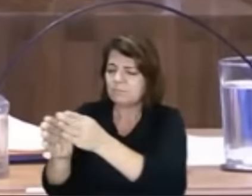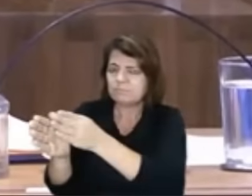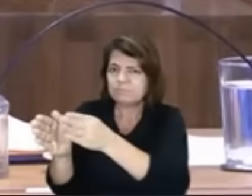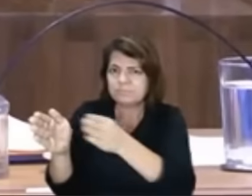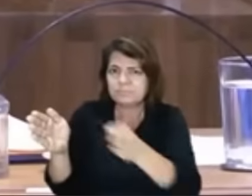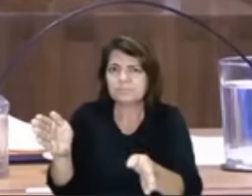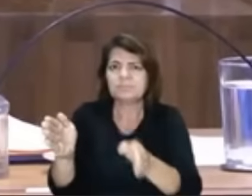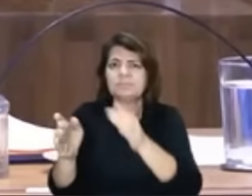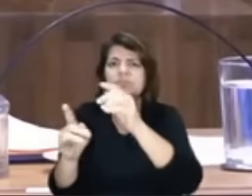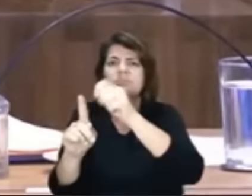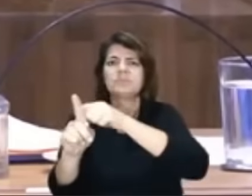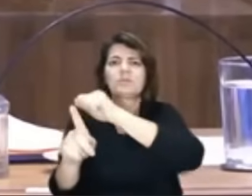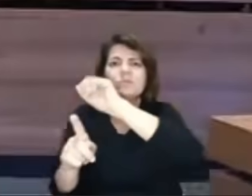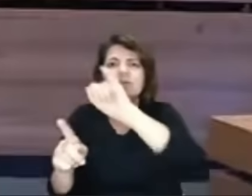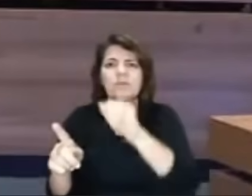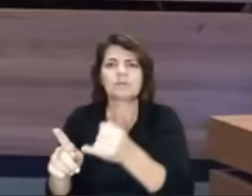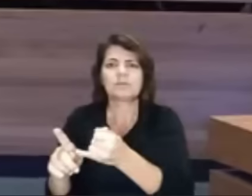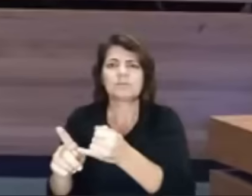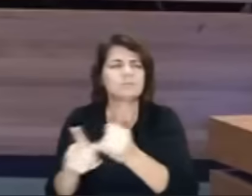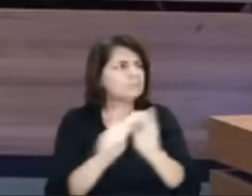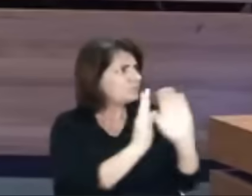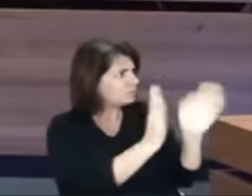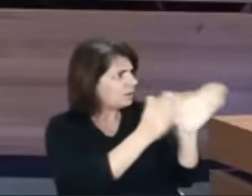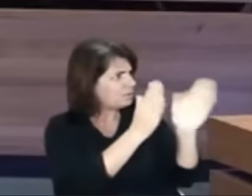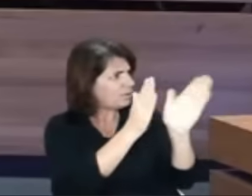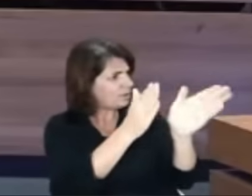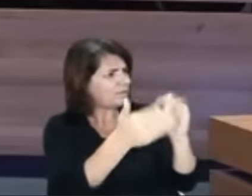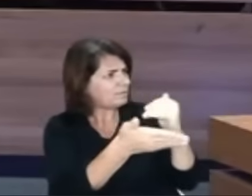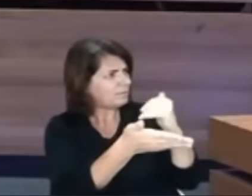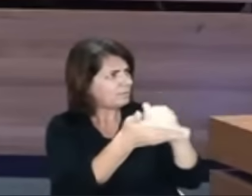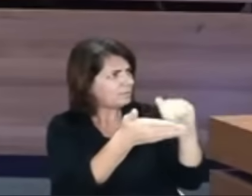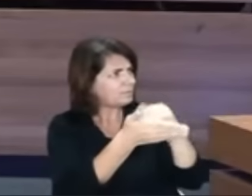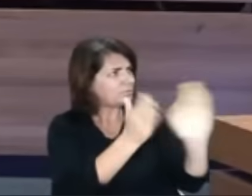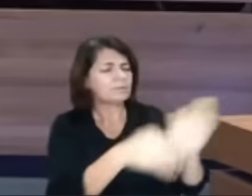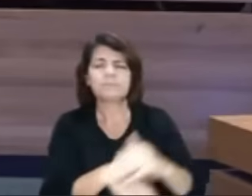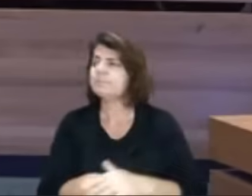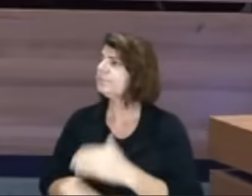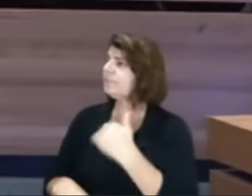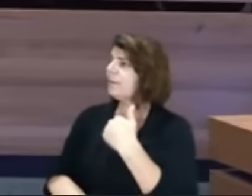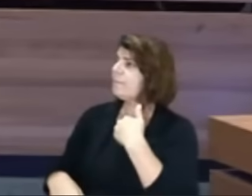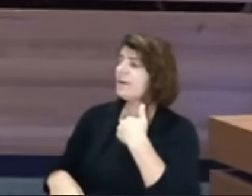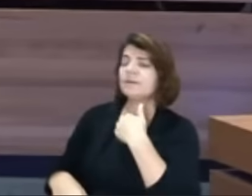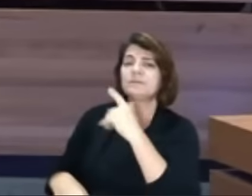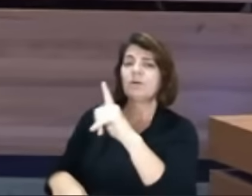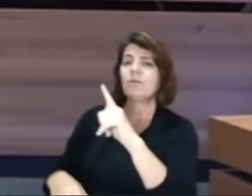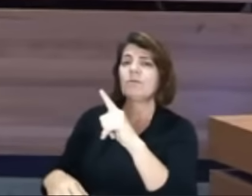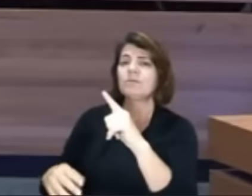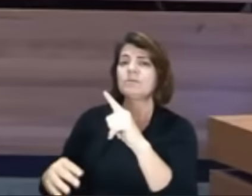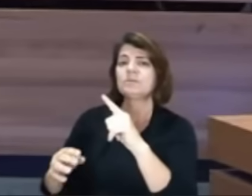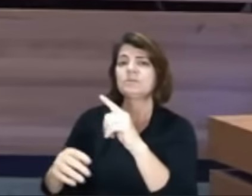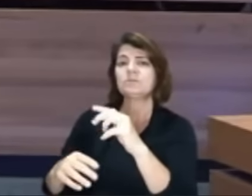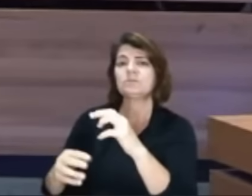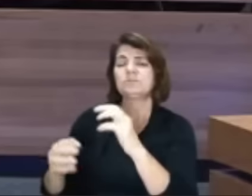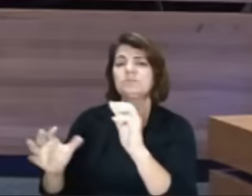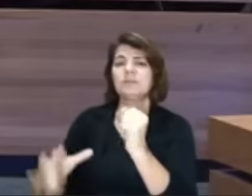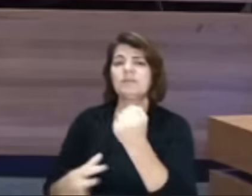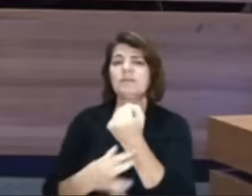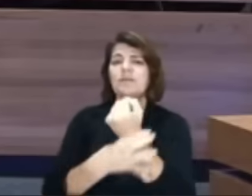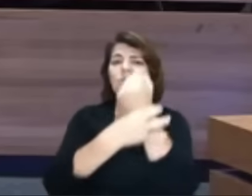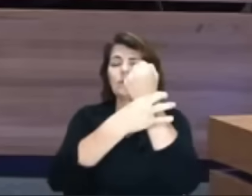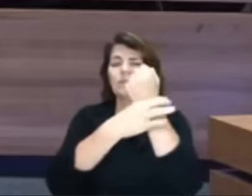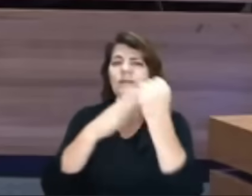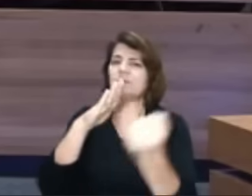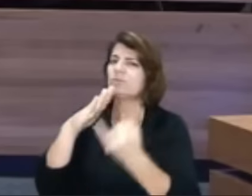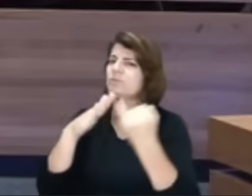secretário executivo antes nos períodos no auge dos acampamentos ele já sim senhor mas ele não estava na atribuição do gabinete de segurança institucional os acampamentos